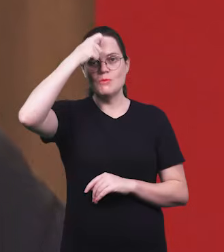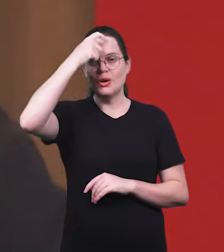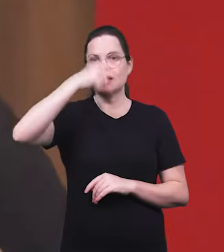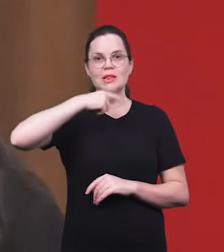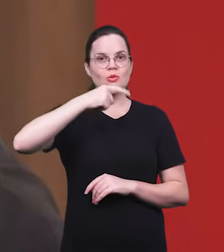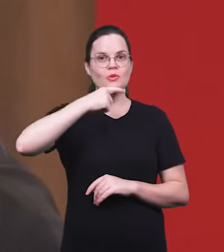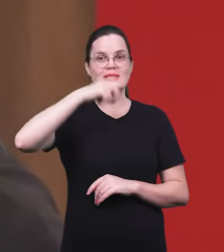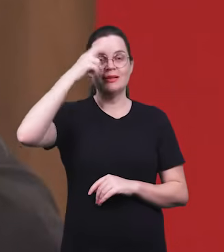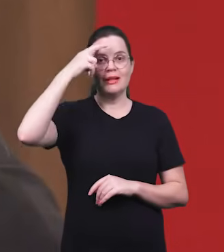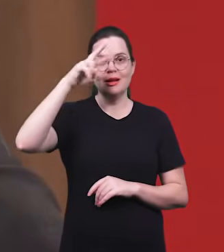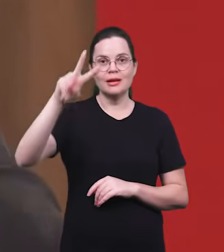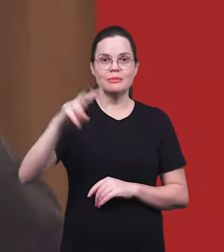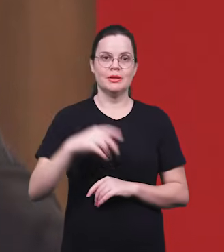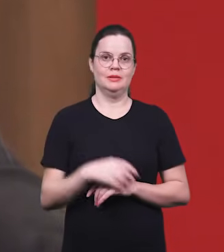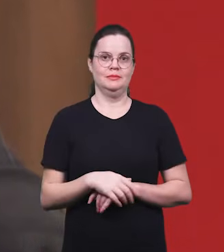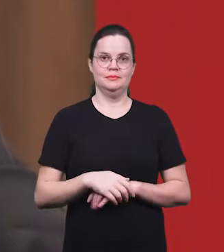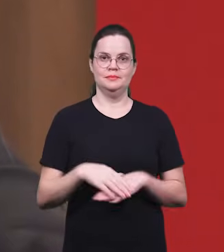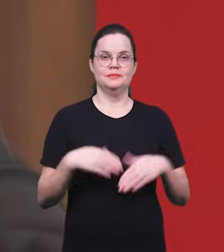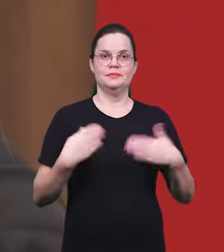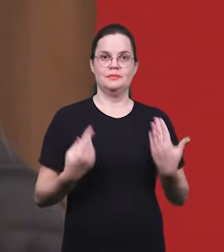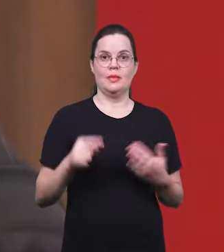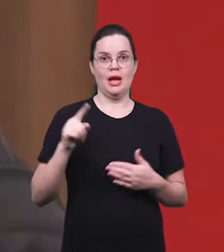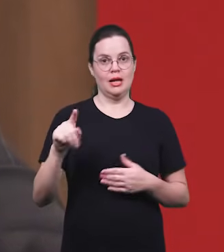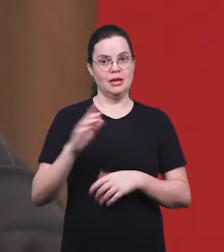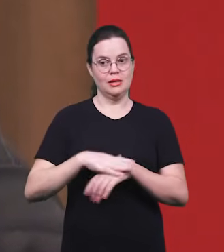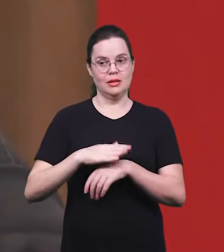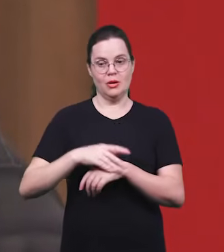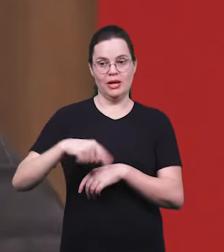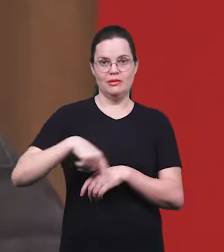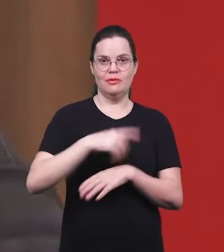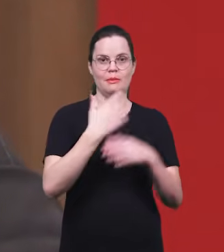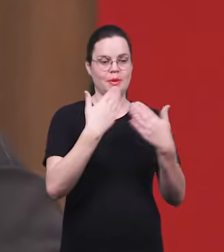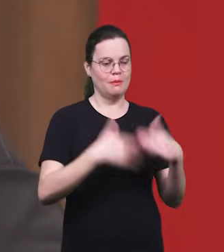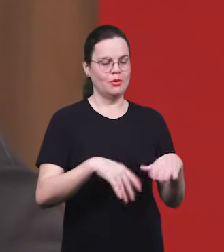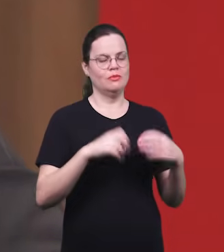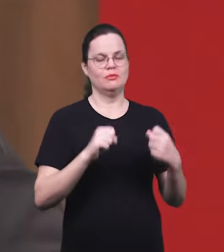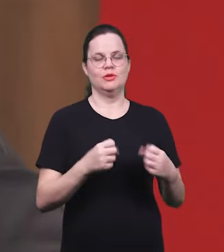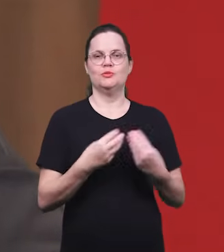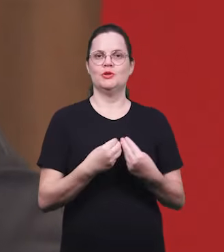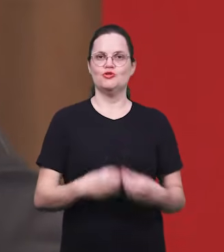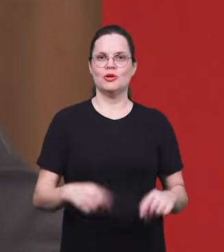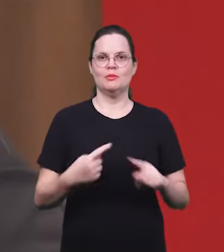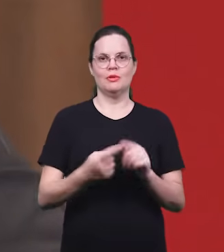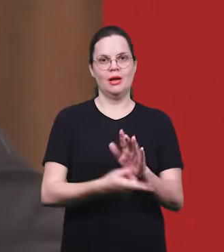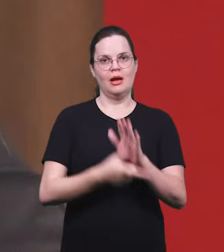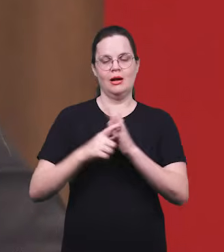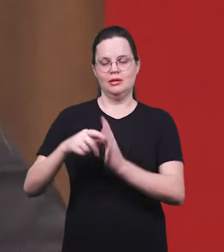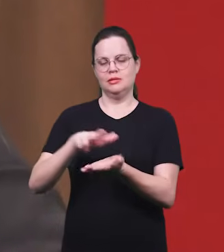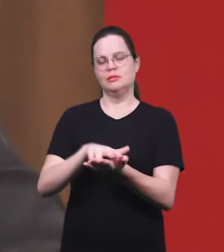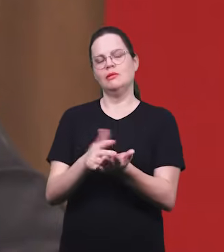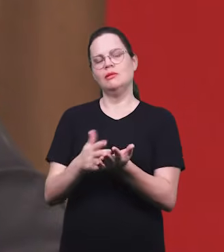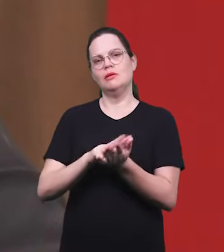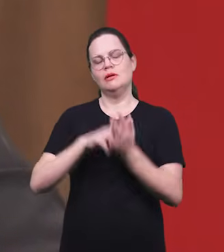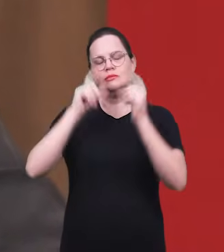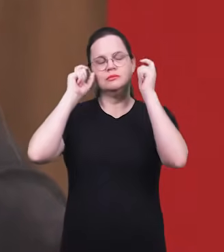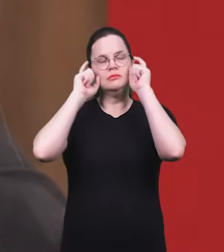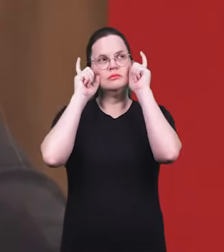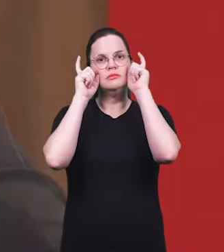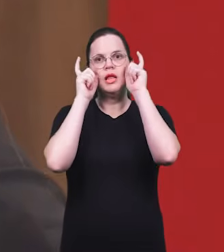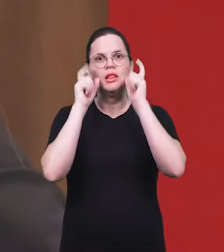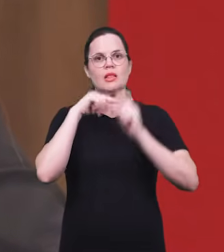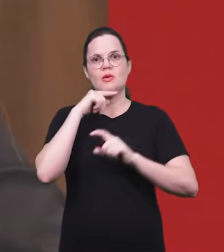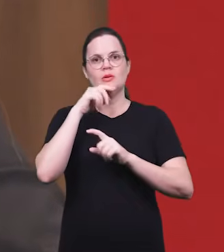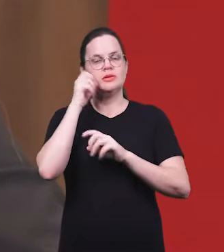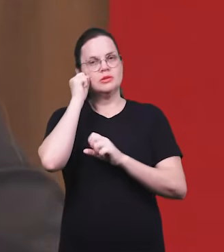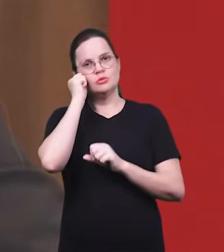mais a se recuperar. Então, a própria performance dele na prova fica prejudicada por conta do sono, que não